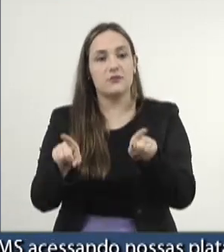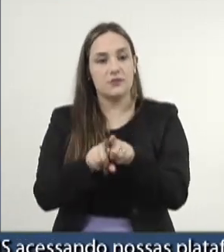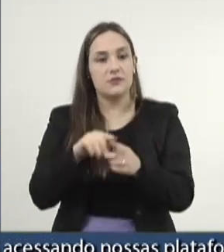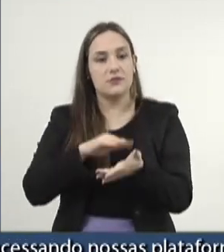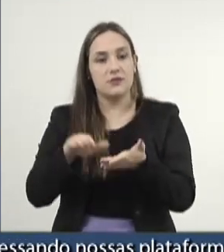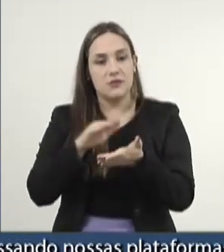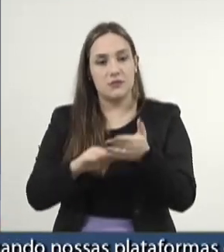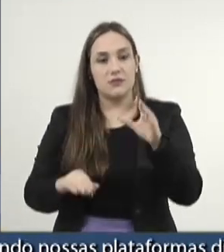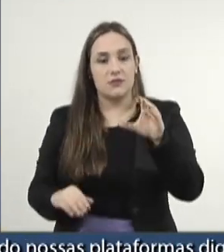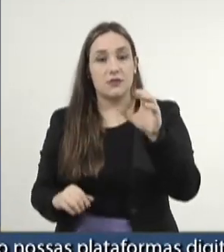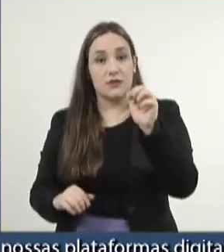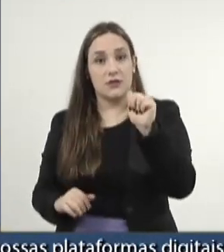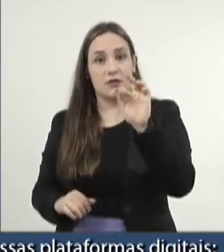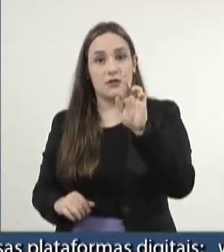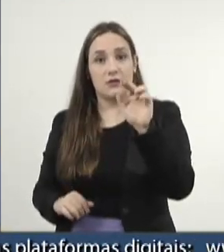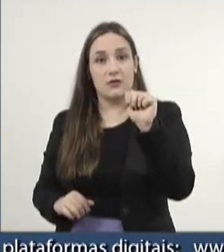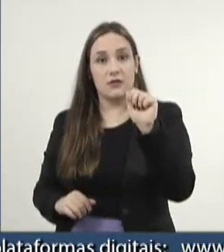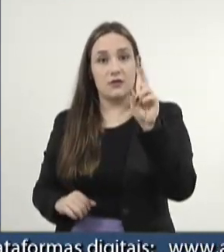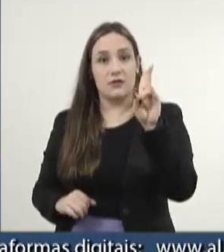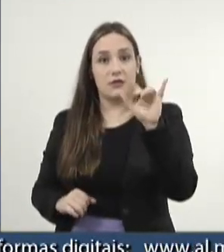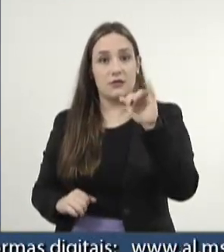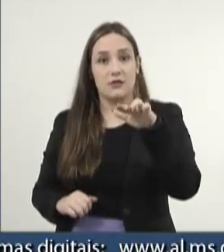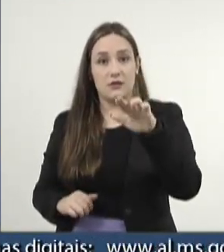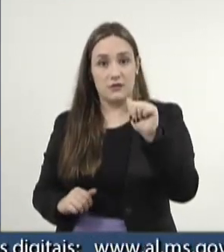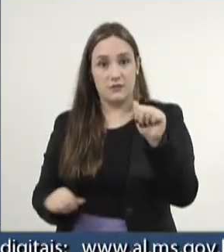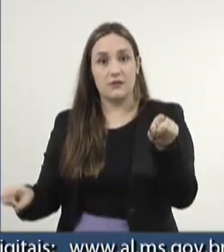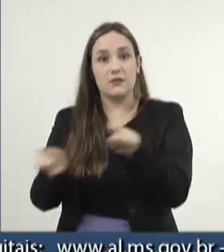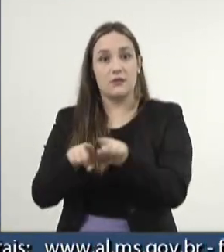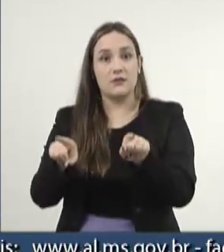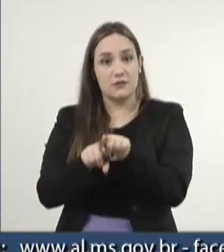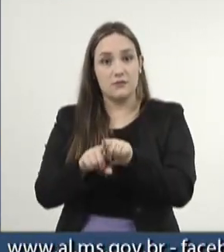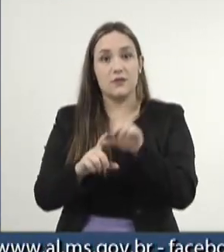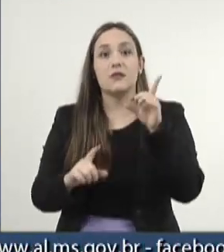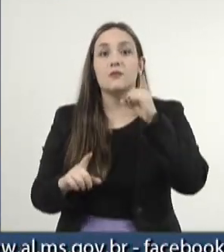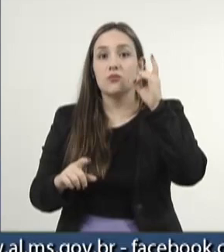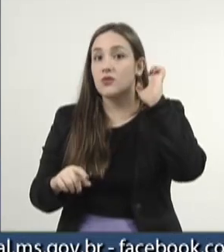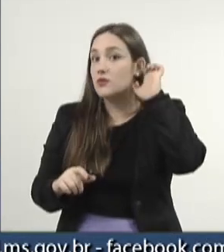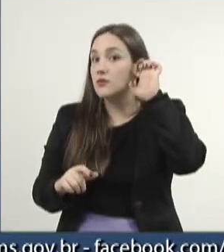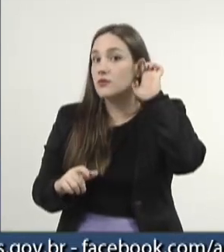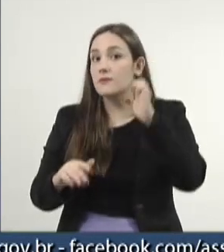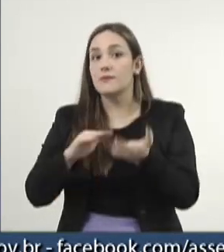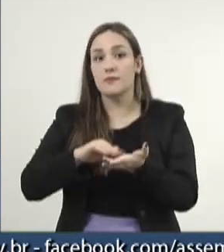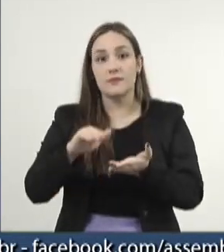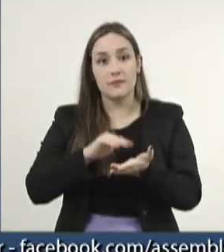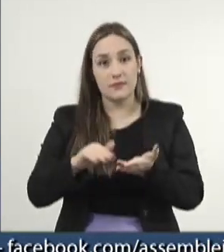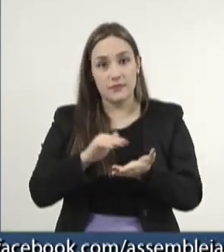Caravina, secretário de Governo, e com a participação do Eduardo Rocha, nosso secretário da Casa Civil,